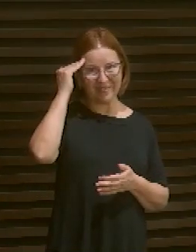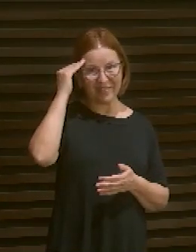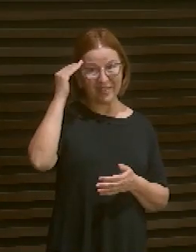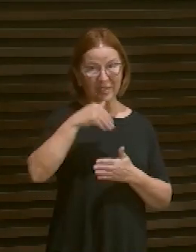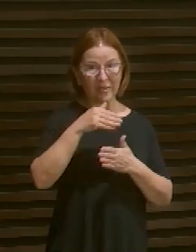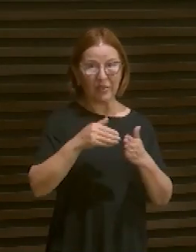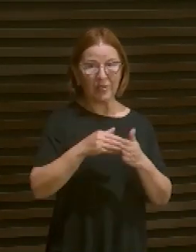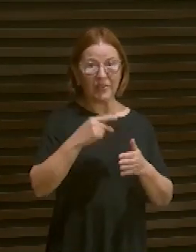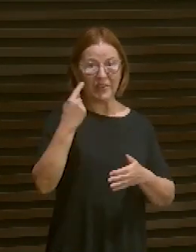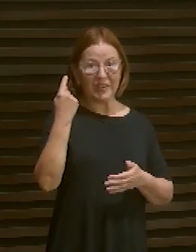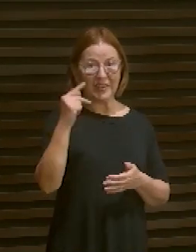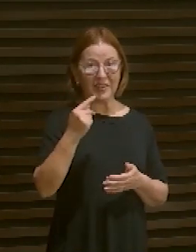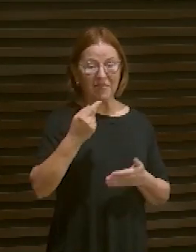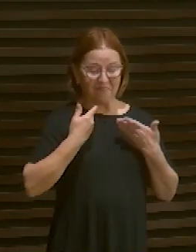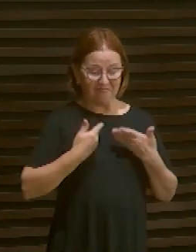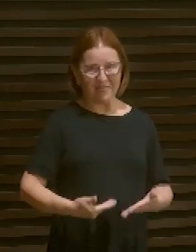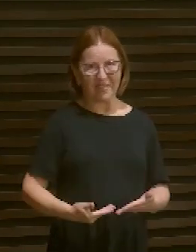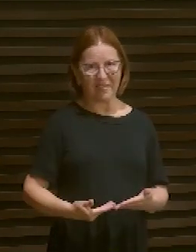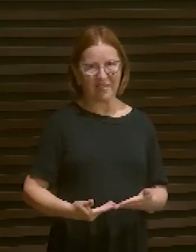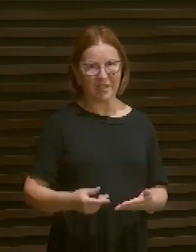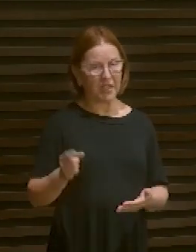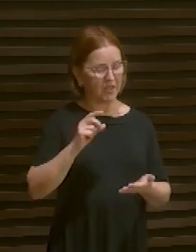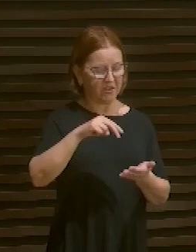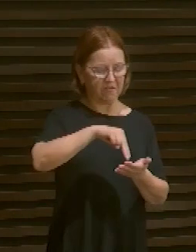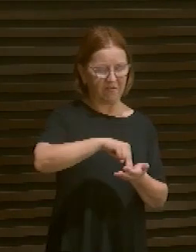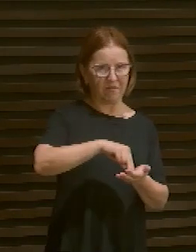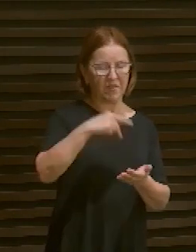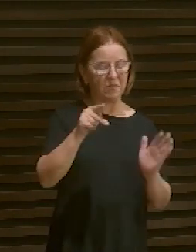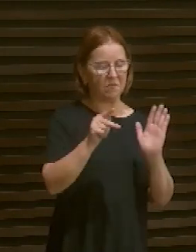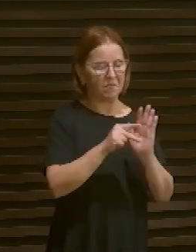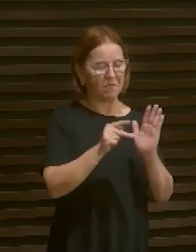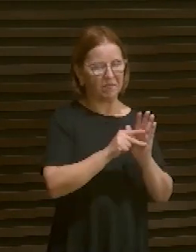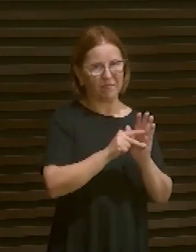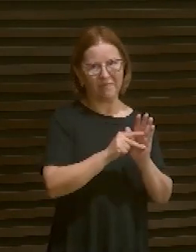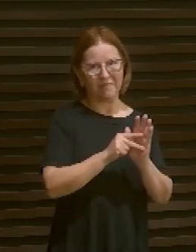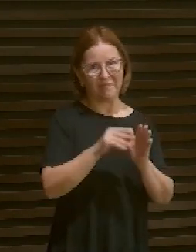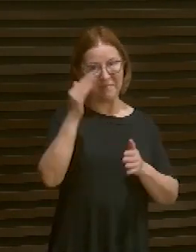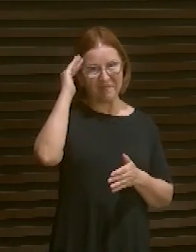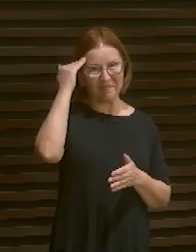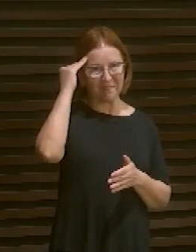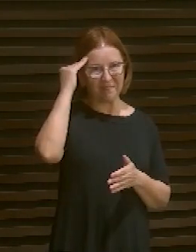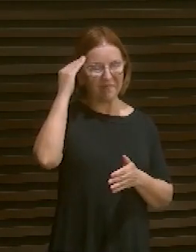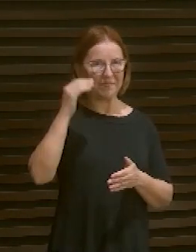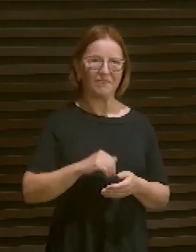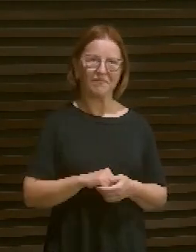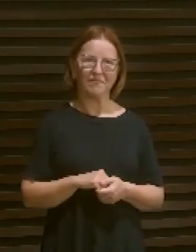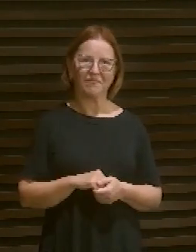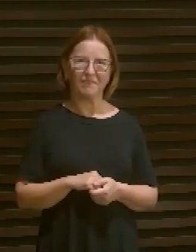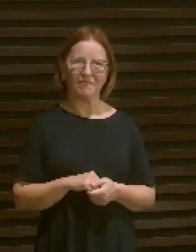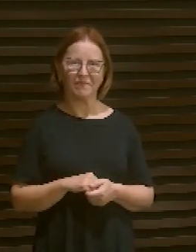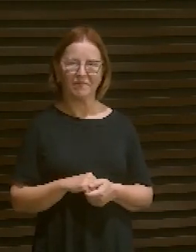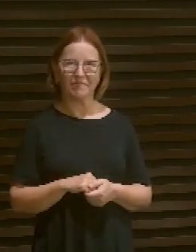o teu ser. E não te estribes no teu próprio entendimento.